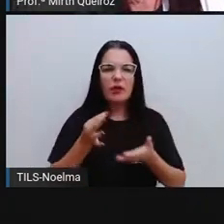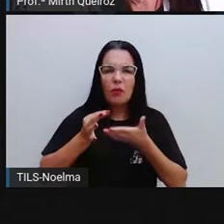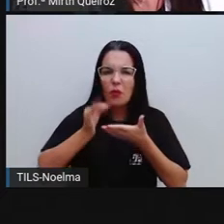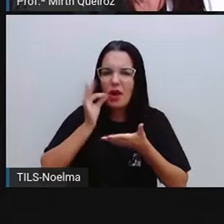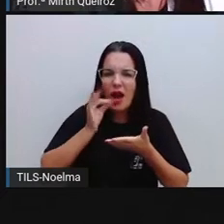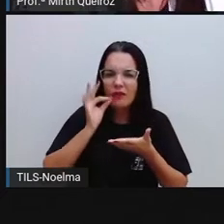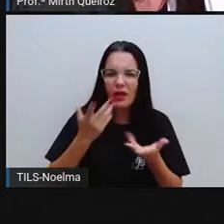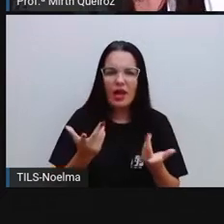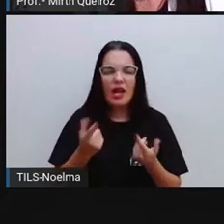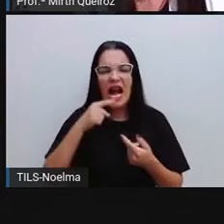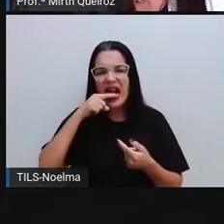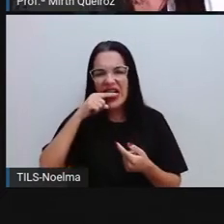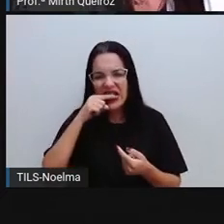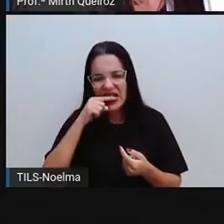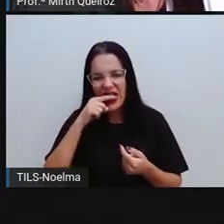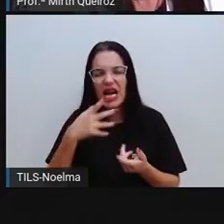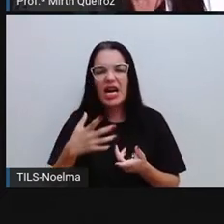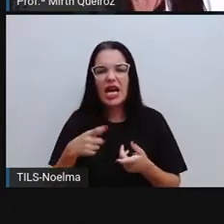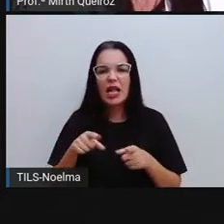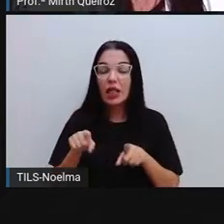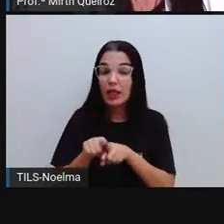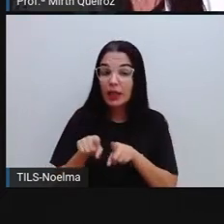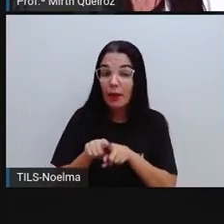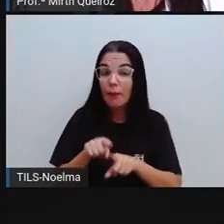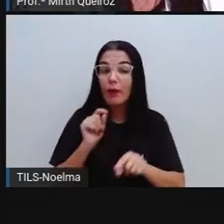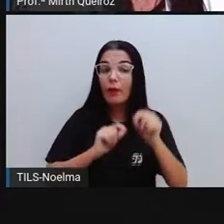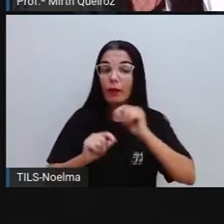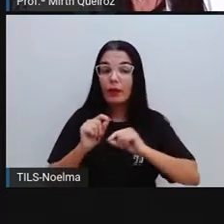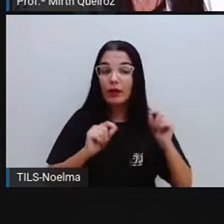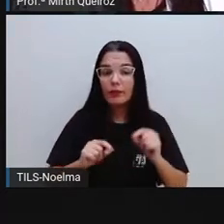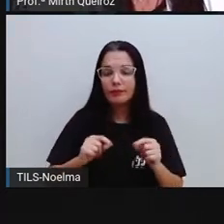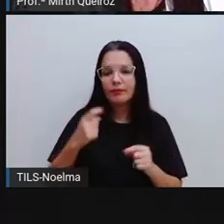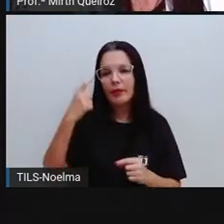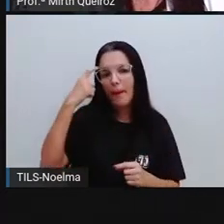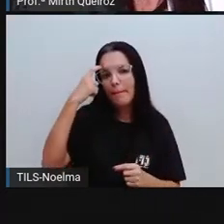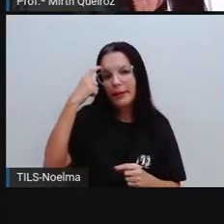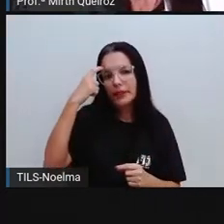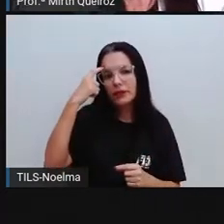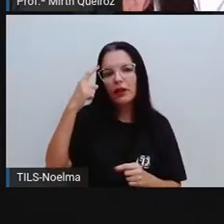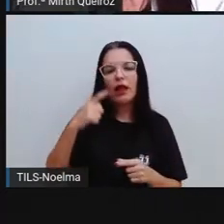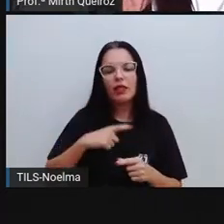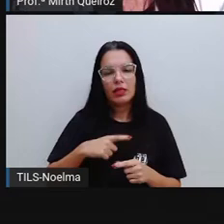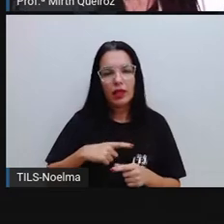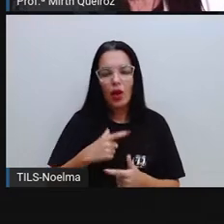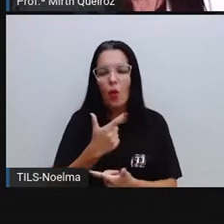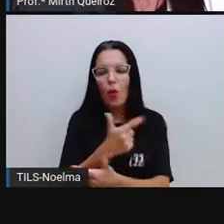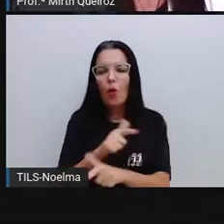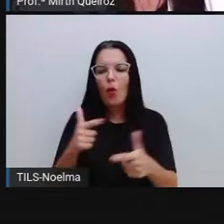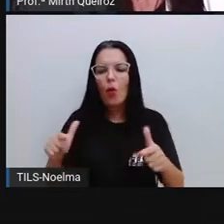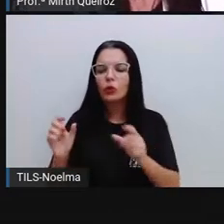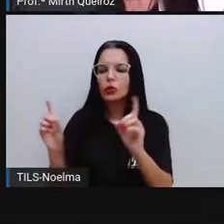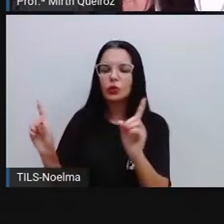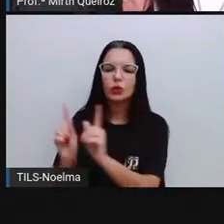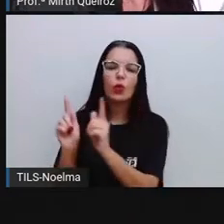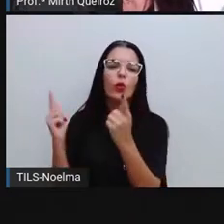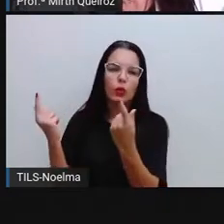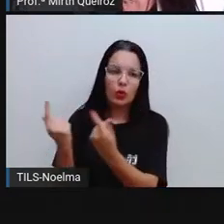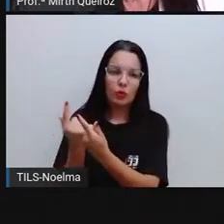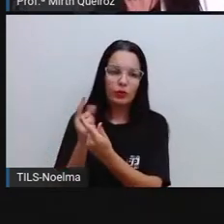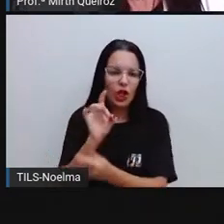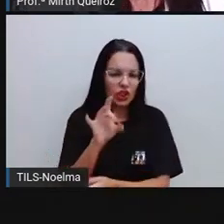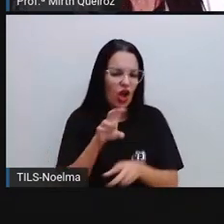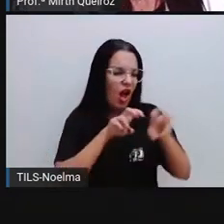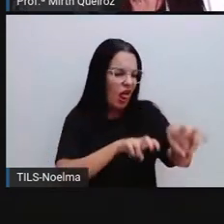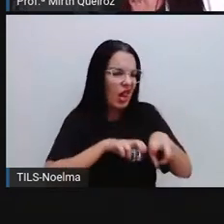aí com a exploração do ouro, se engana, né? Esses imigrantes também se tinham outros grupos além desses